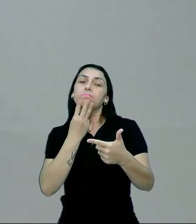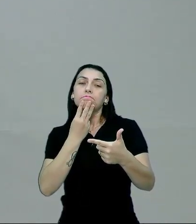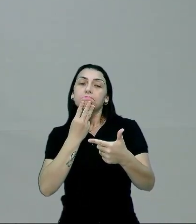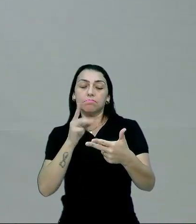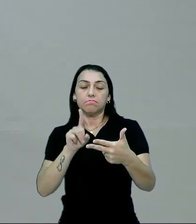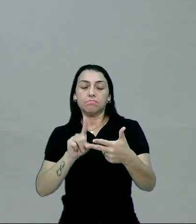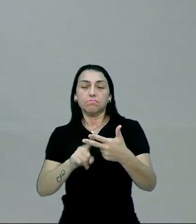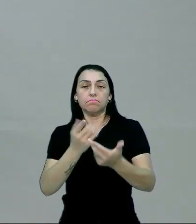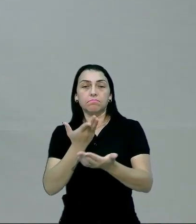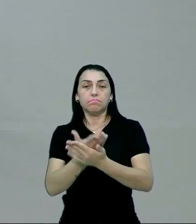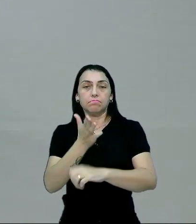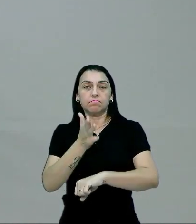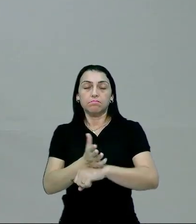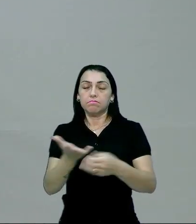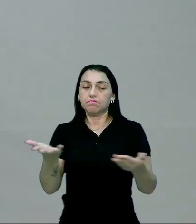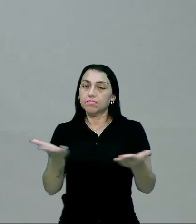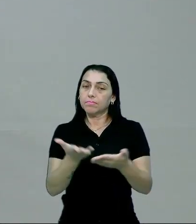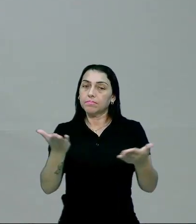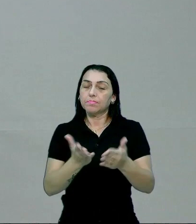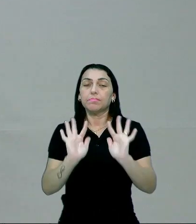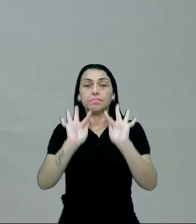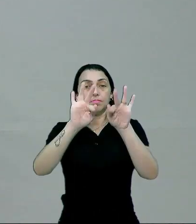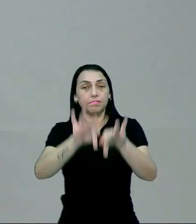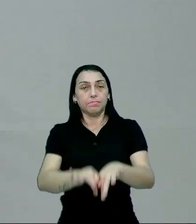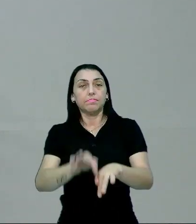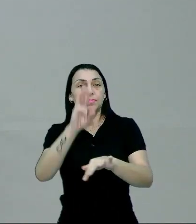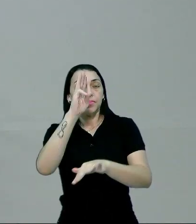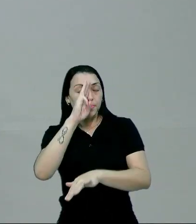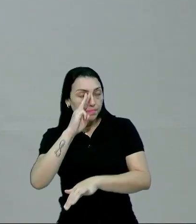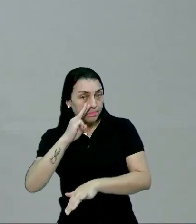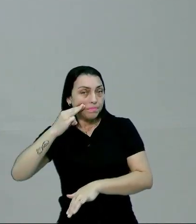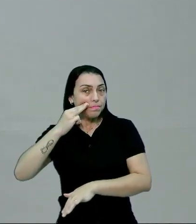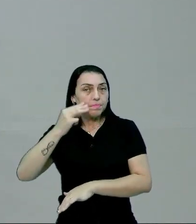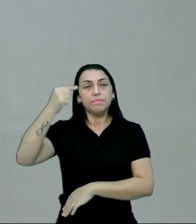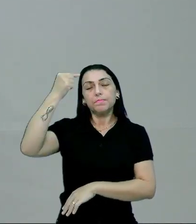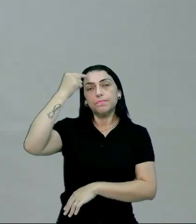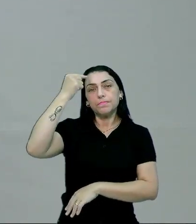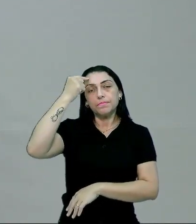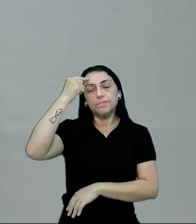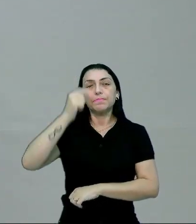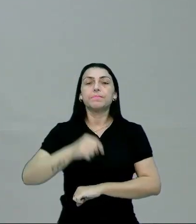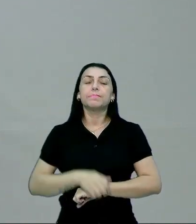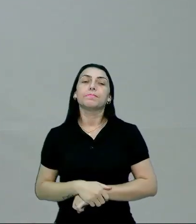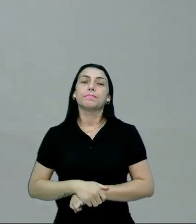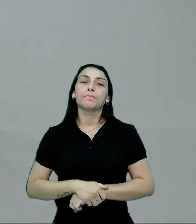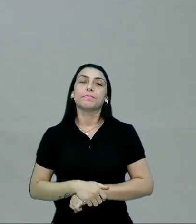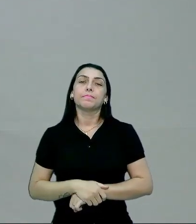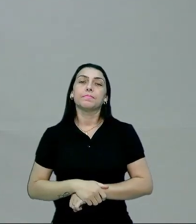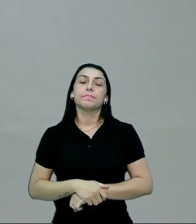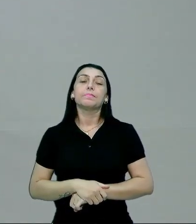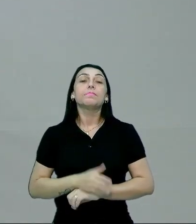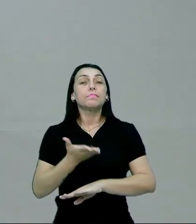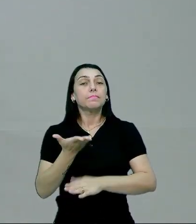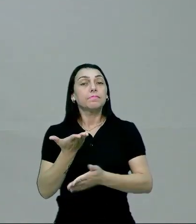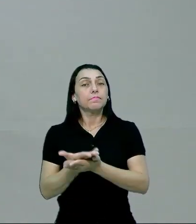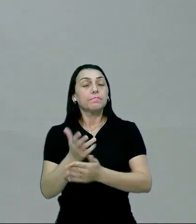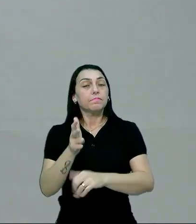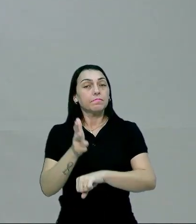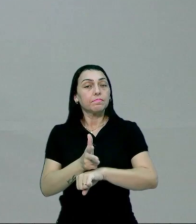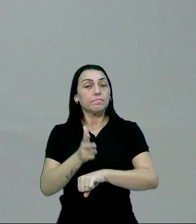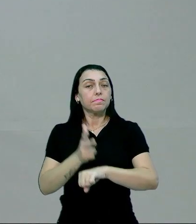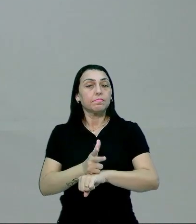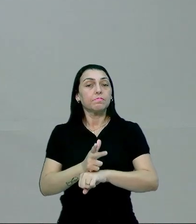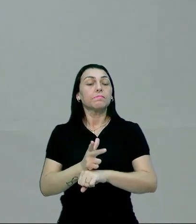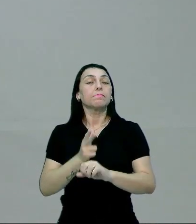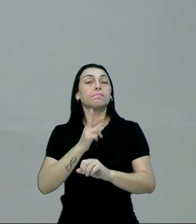nesta videoaula nós estaremos finalizando o pensamento de Karl Marx. E para esta videoaula, nós